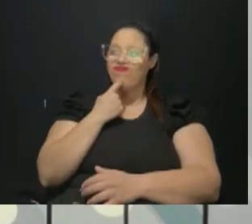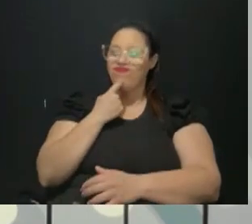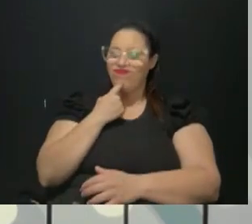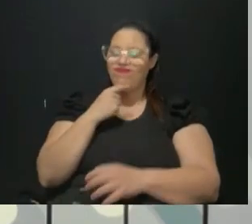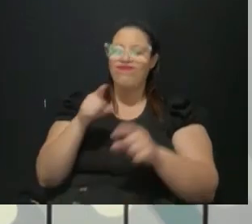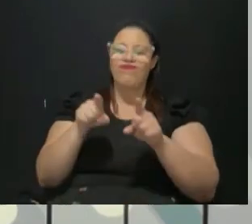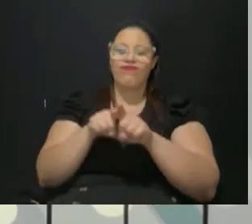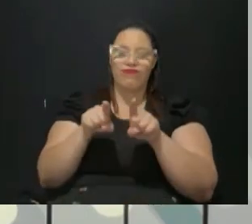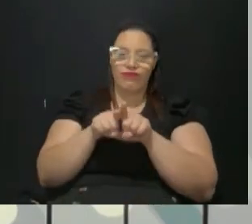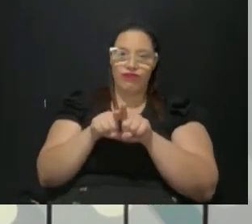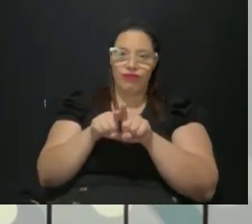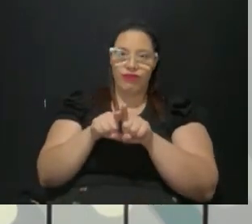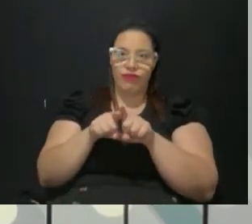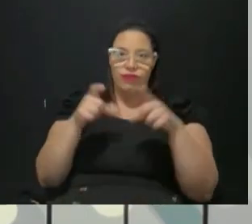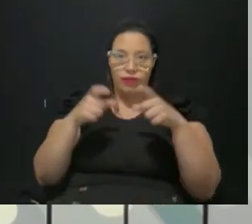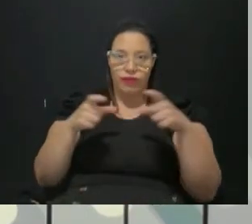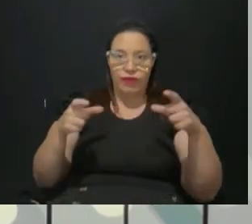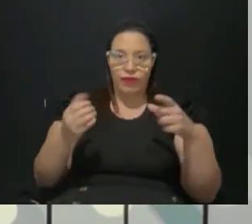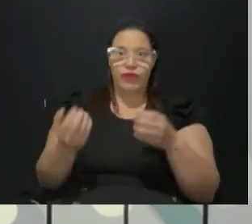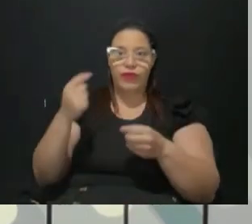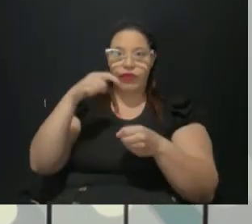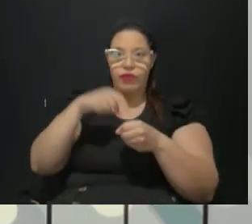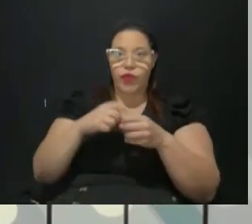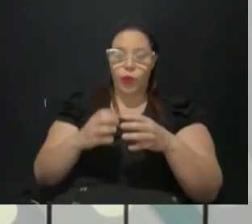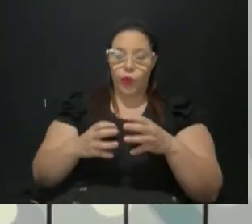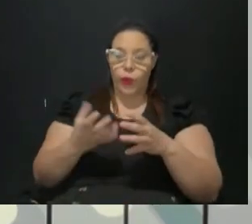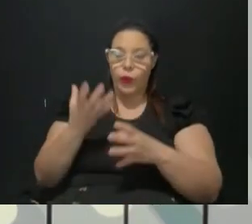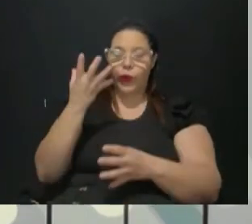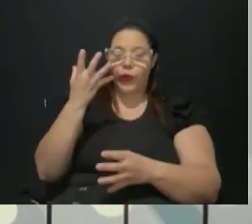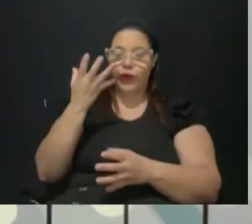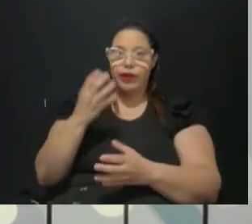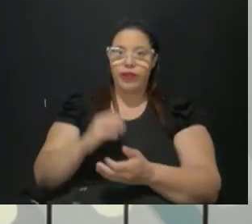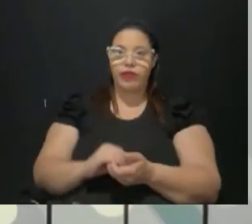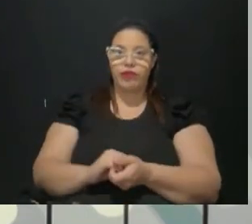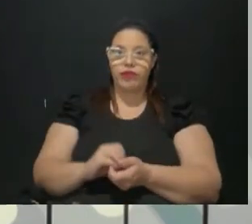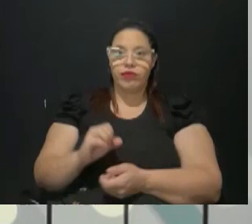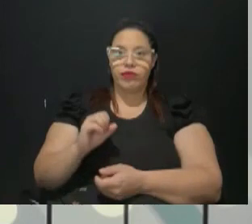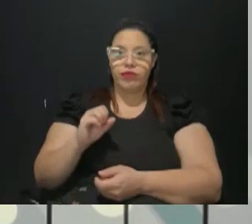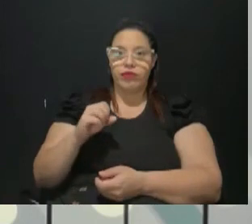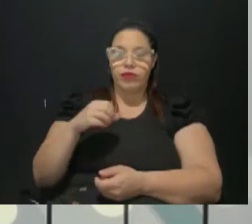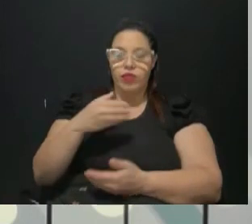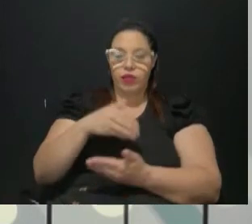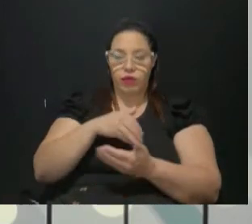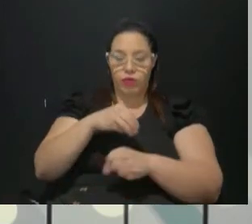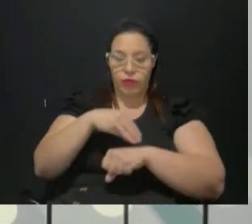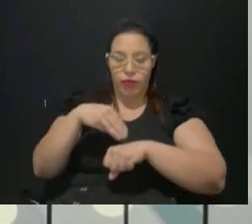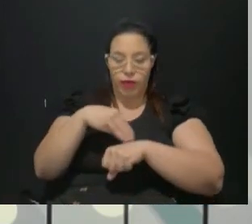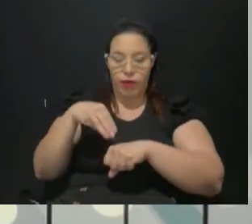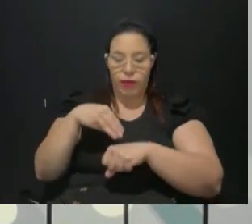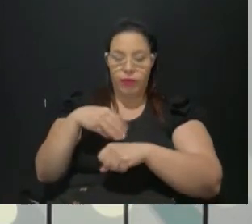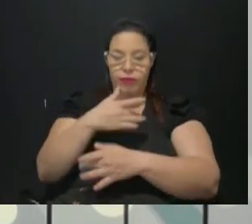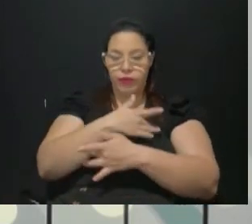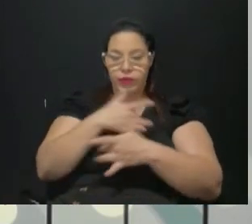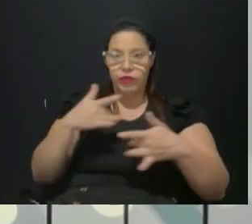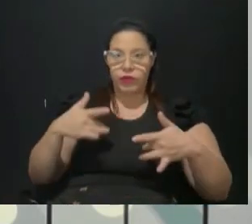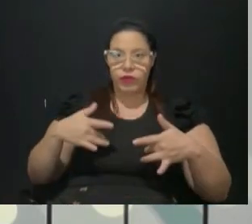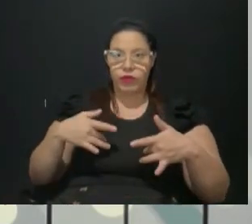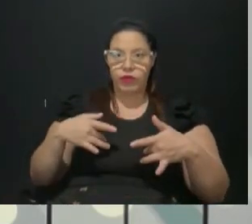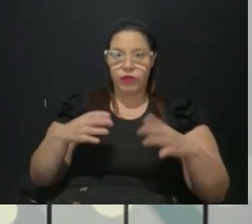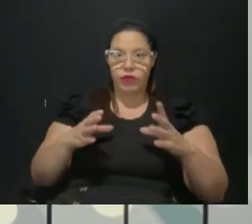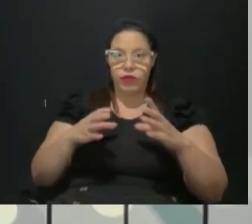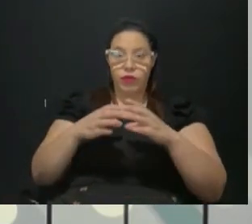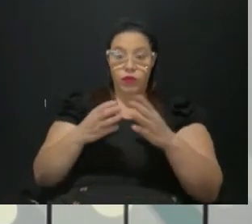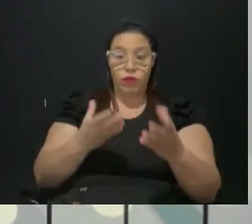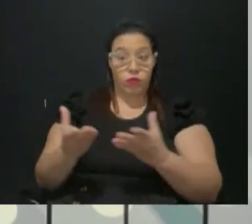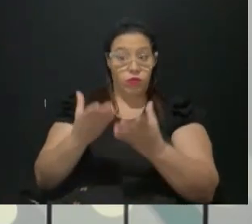Campinas também os registros voltaram a crescer. O Ministério da Saúde informou que já instalou um centro